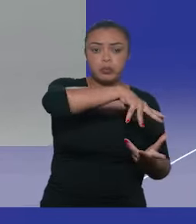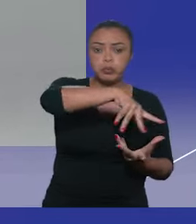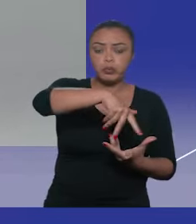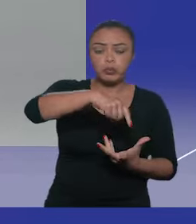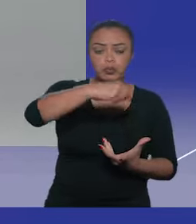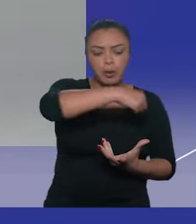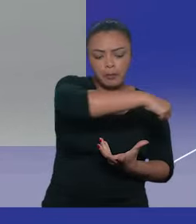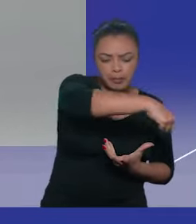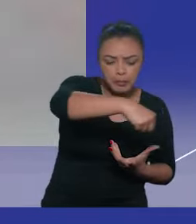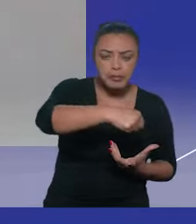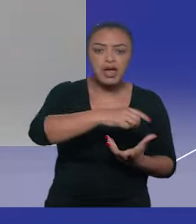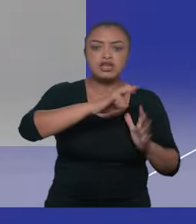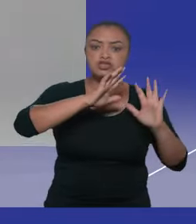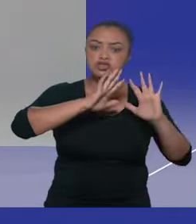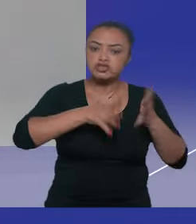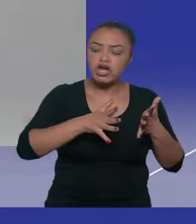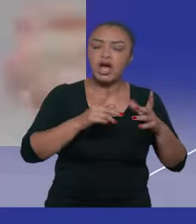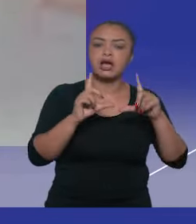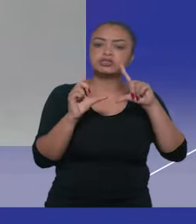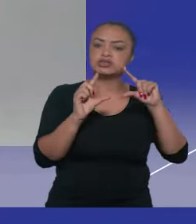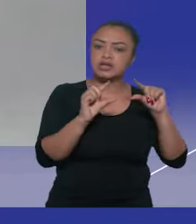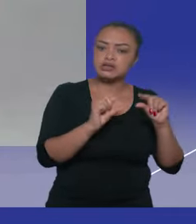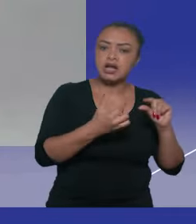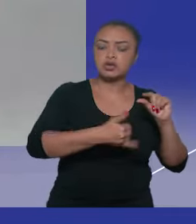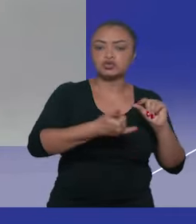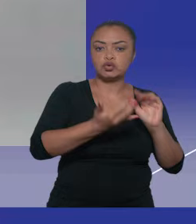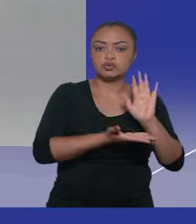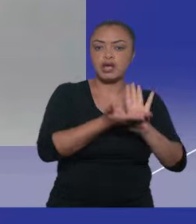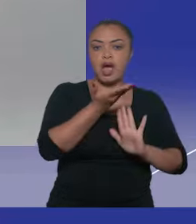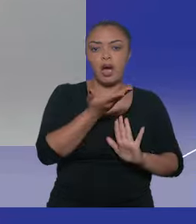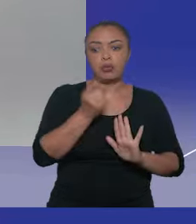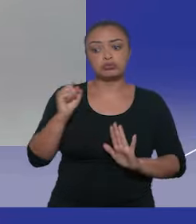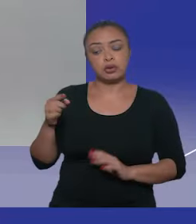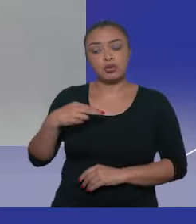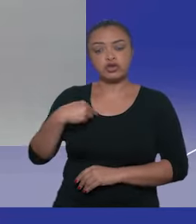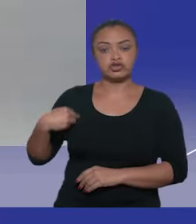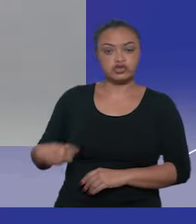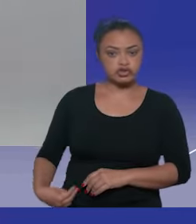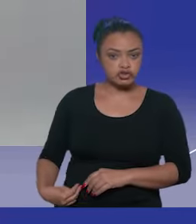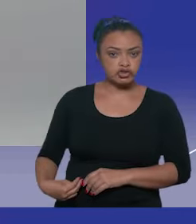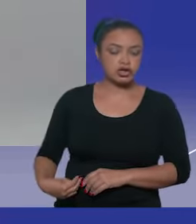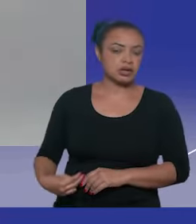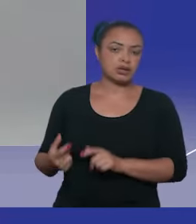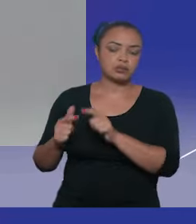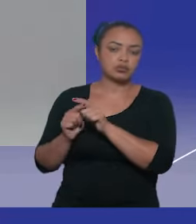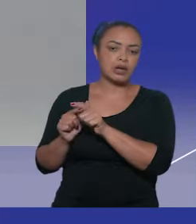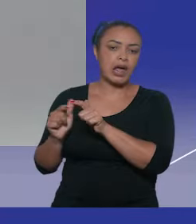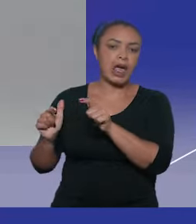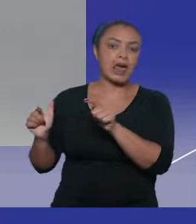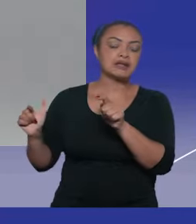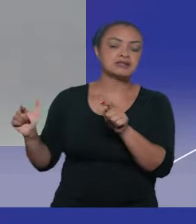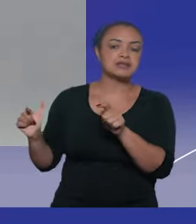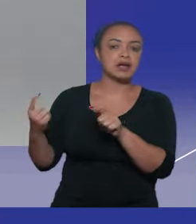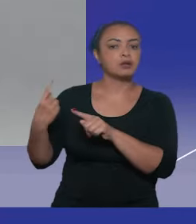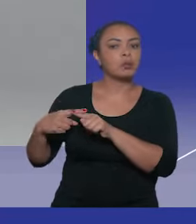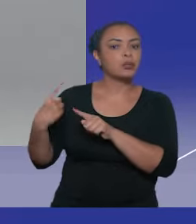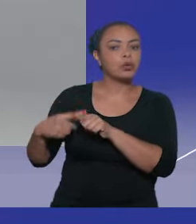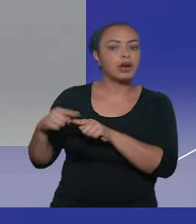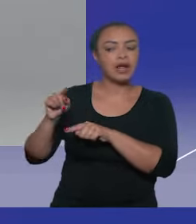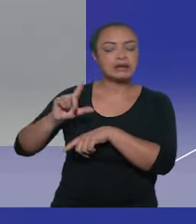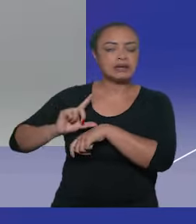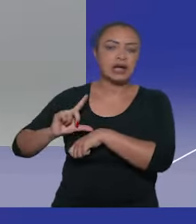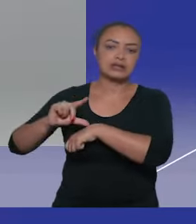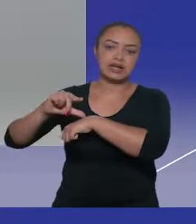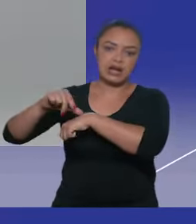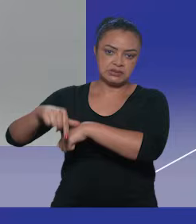está muito diferente, já está desacelerando, já está com juro mais alto, a China também não está crescendo muito, porque ela entrou